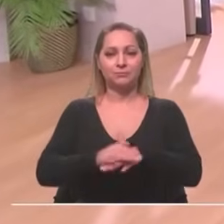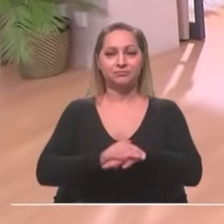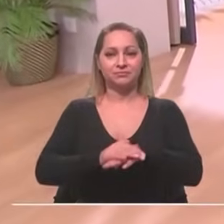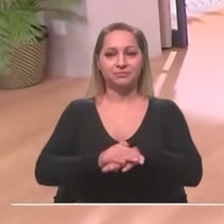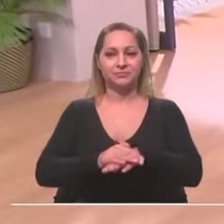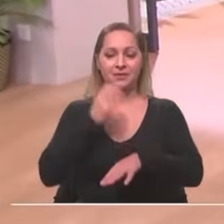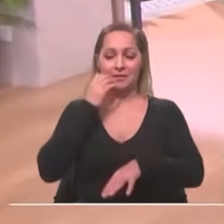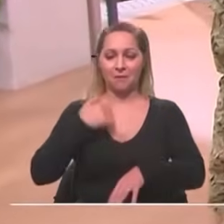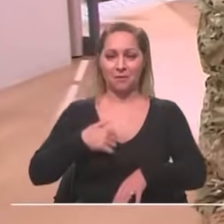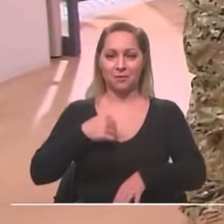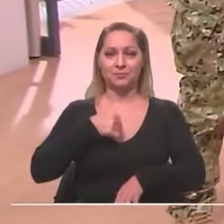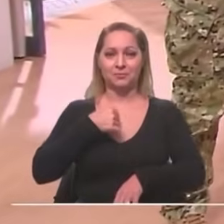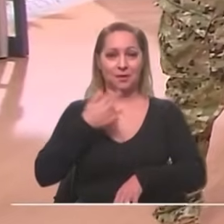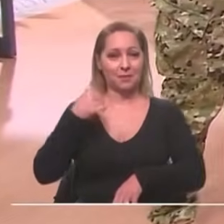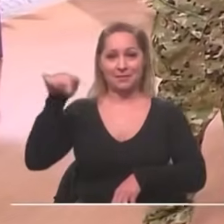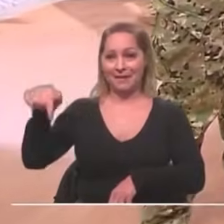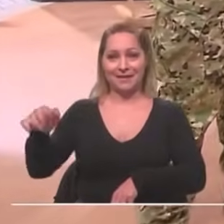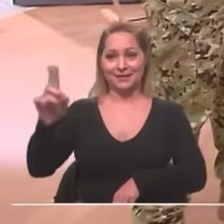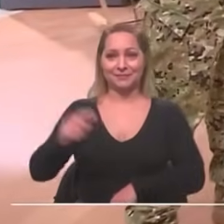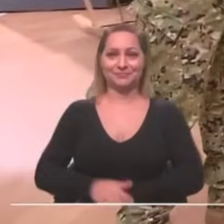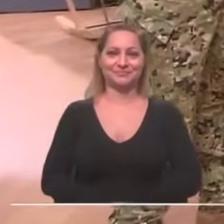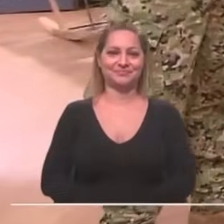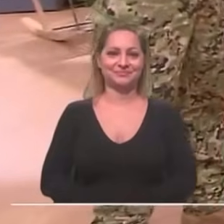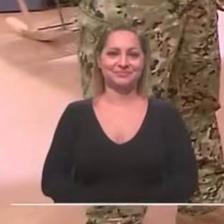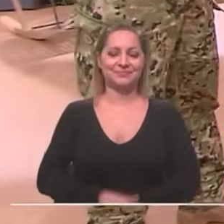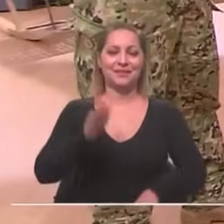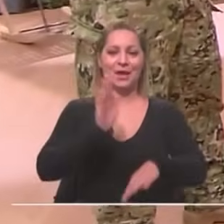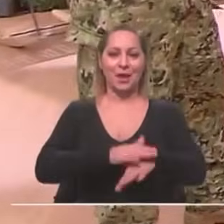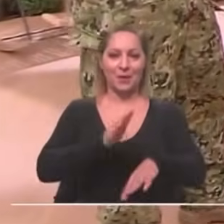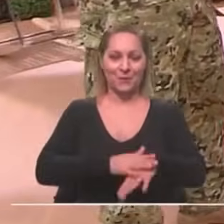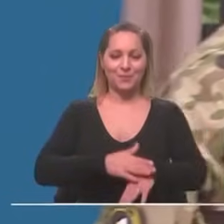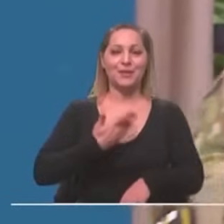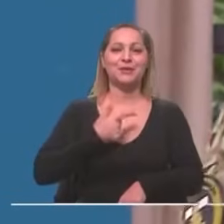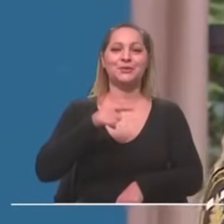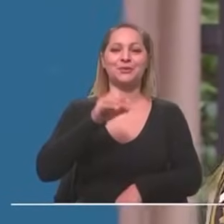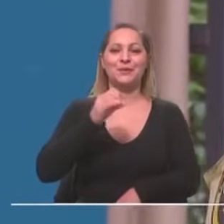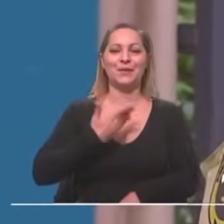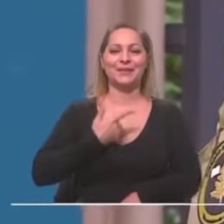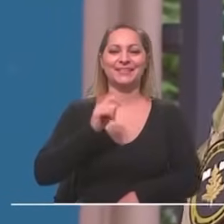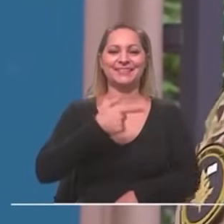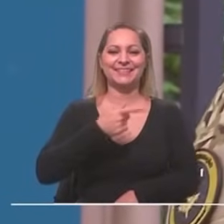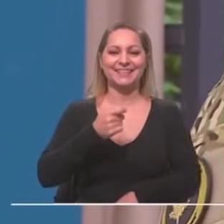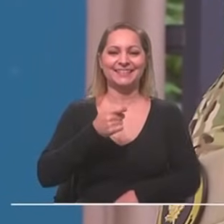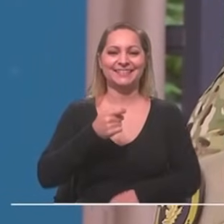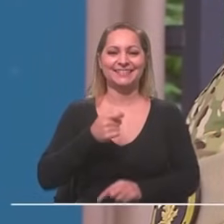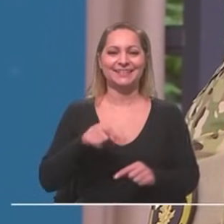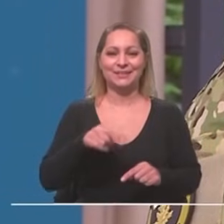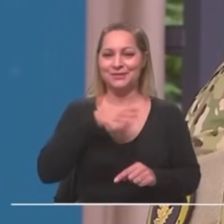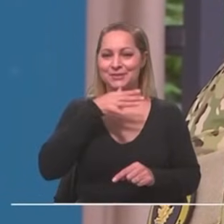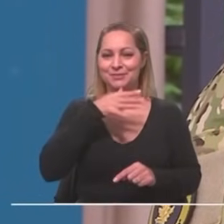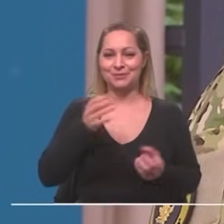pessoal, recebi uma medalha. Mas aqui não aconteceu. Aqui é diferente. A culpa é da Dona Odete. A Dona Odete é que devia estar aqui a encher.